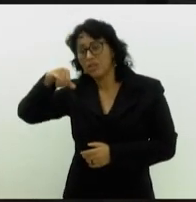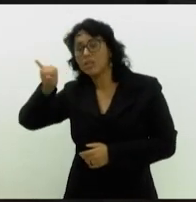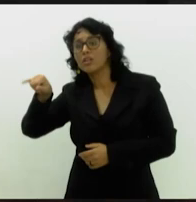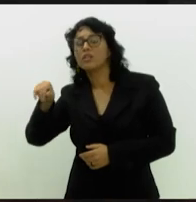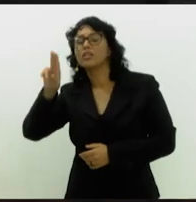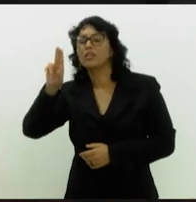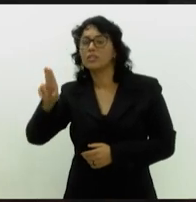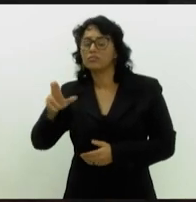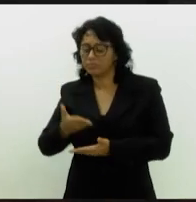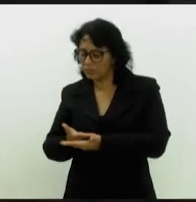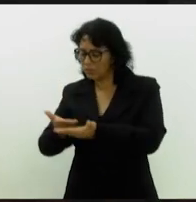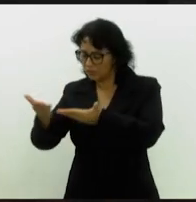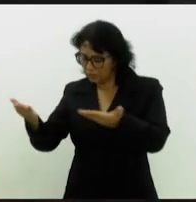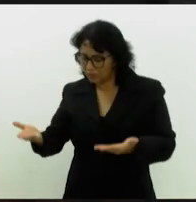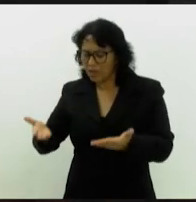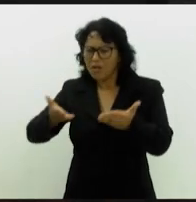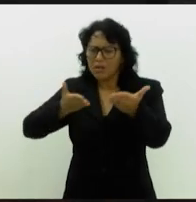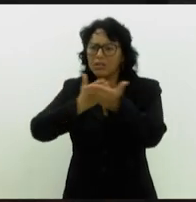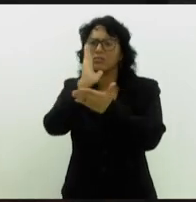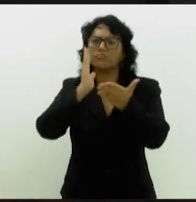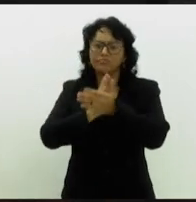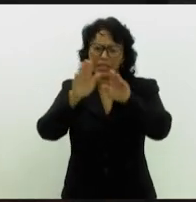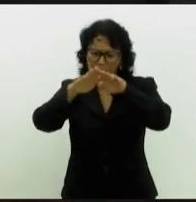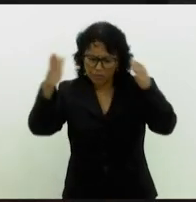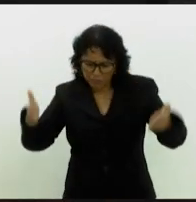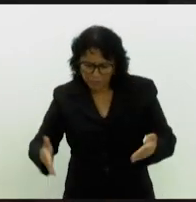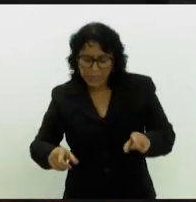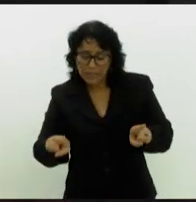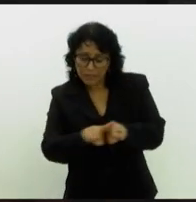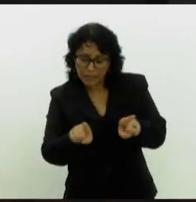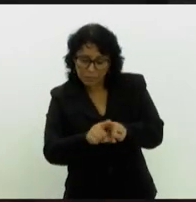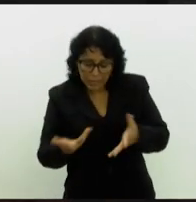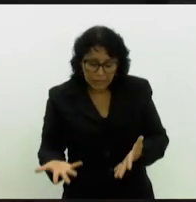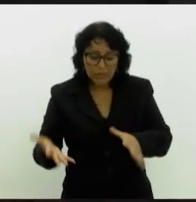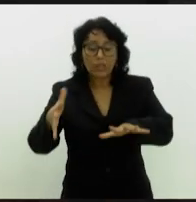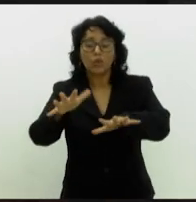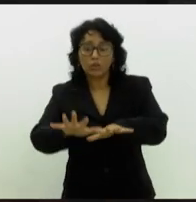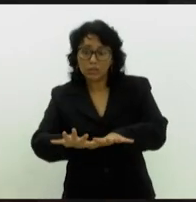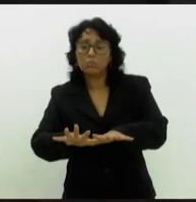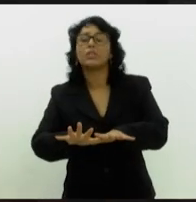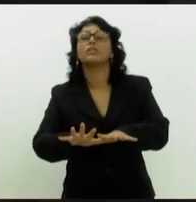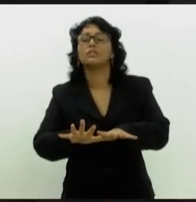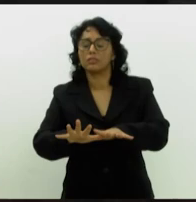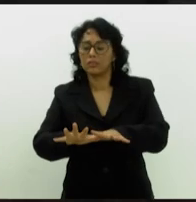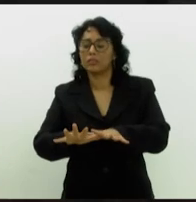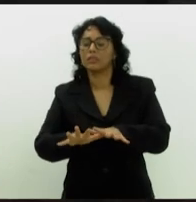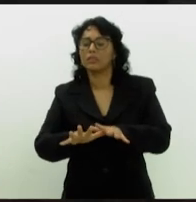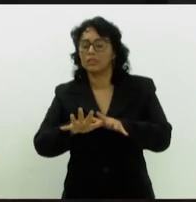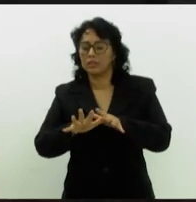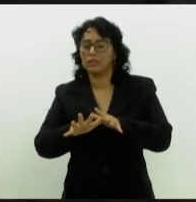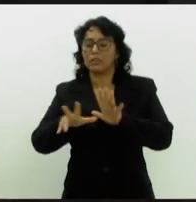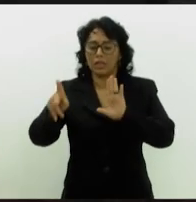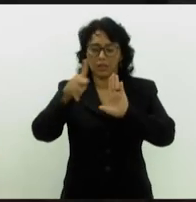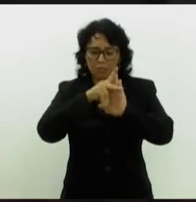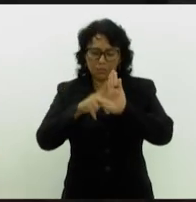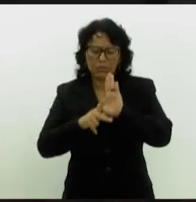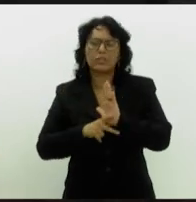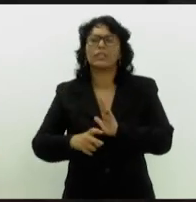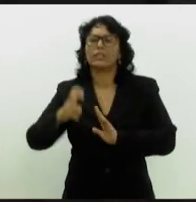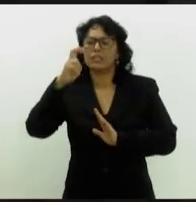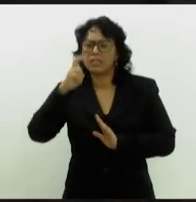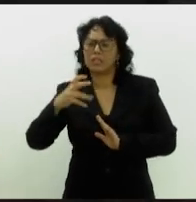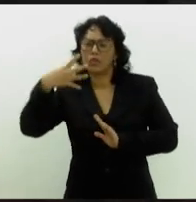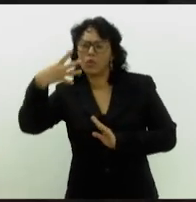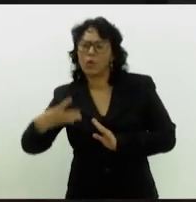apra Como estão aprovado a sobre a mesa inclusão de requerimento de inclusão na ordem do dia do projeto 545 de 23 da